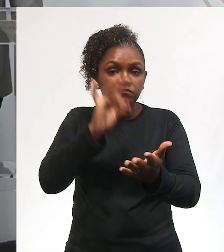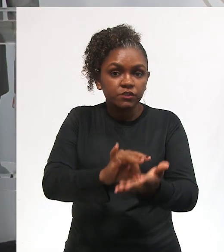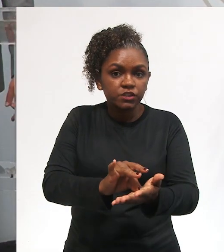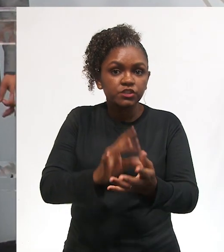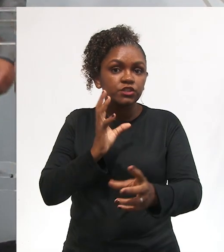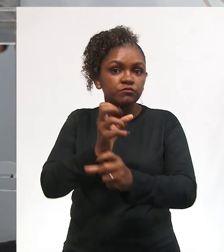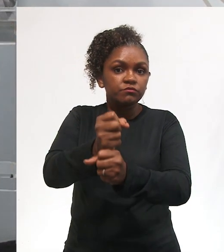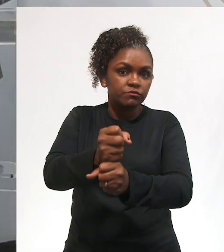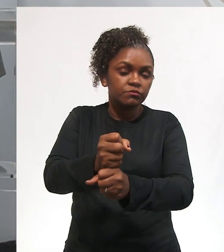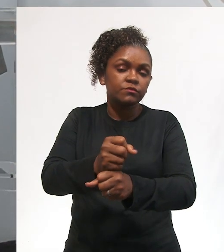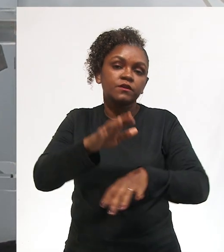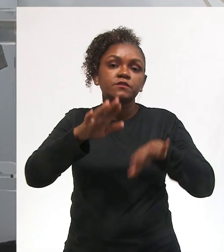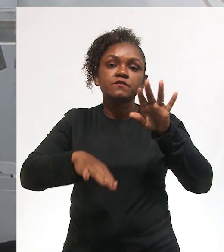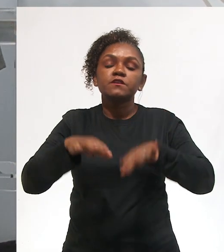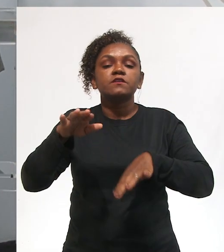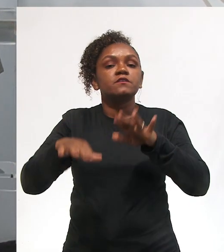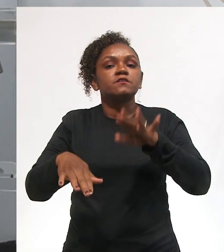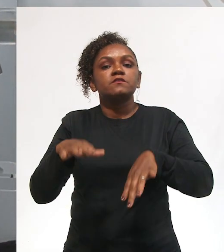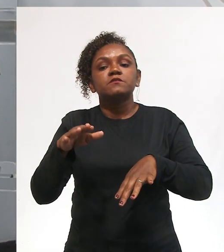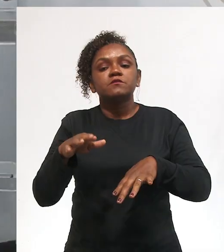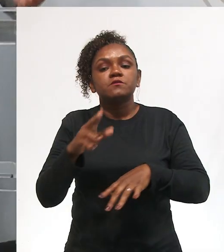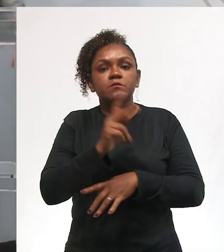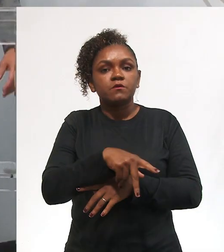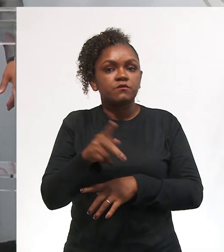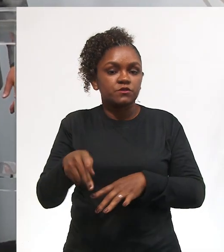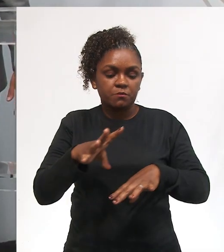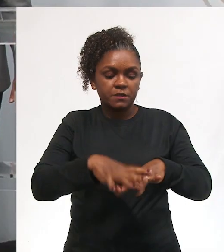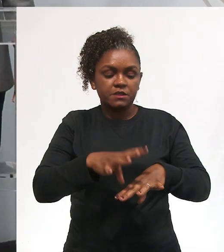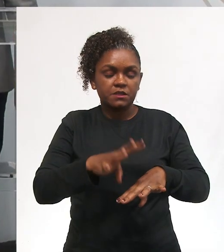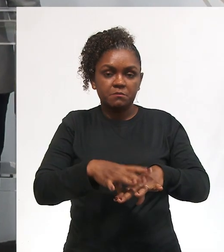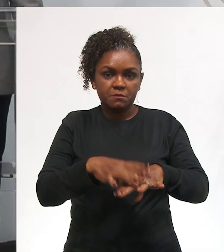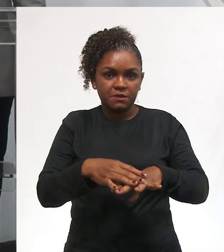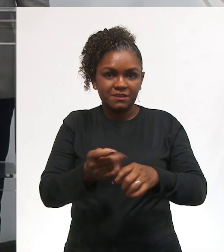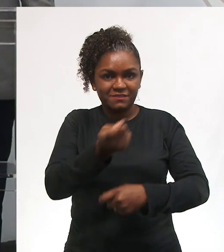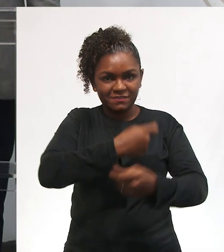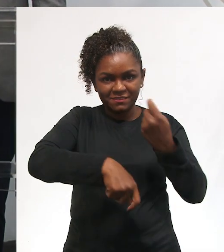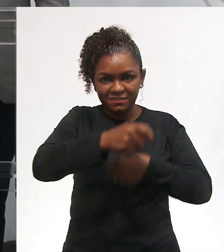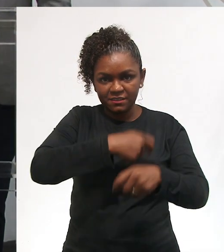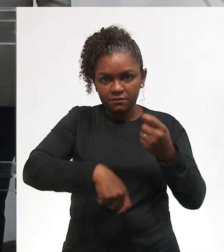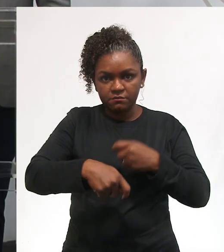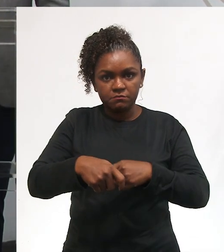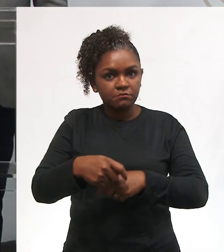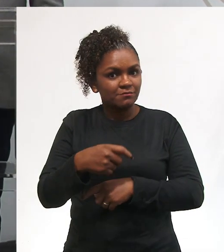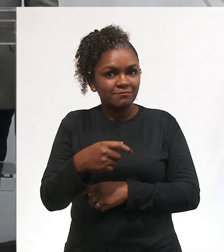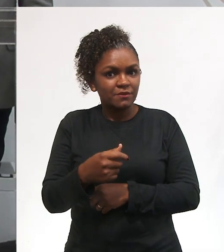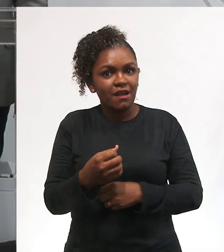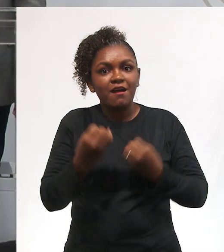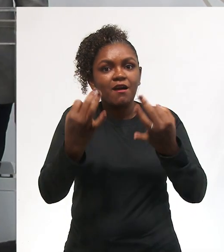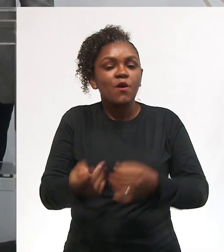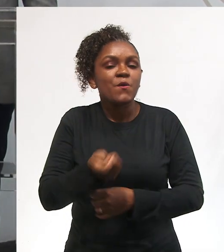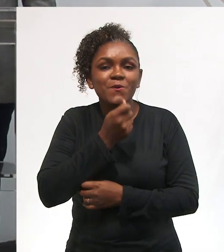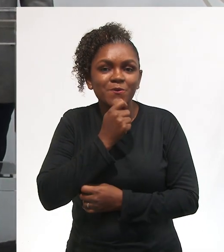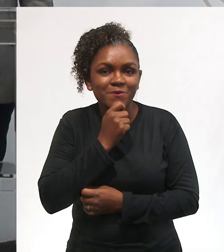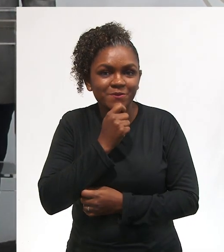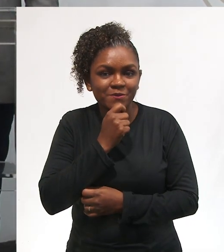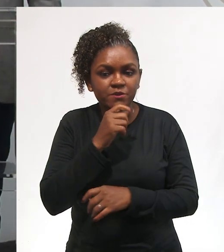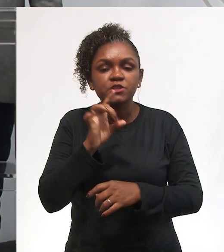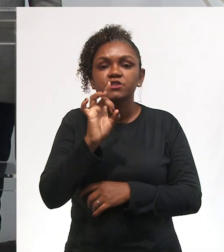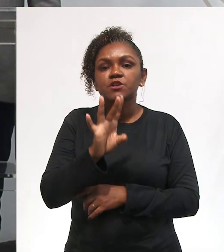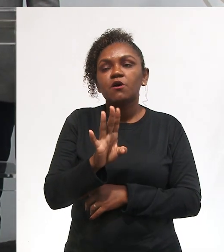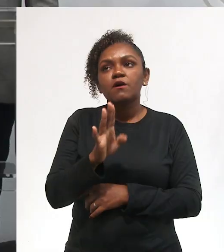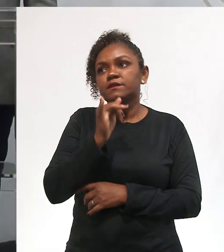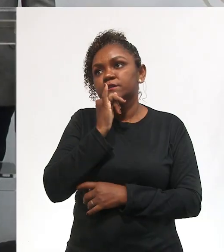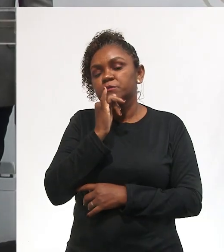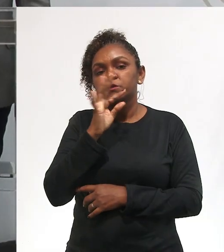Então, normalmente, o professor não dá isso na sala de aula da matemática financeira que eu falei para vocês. Então, ele faz mais o que é a taxa